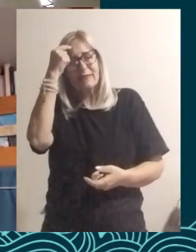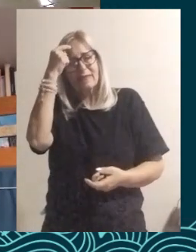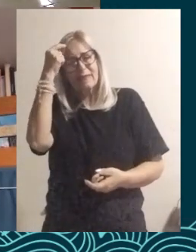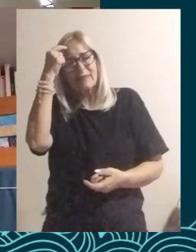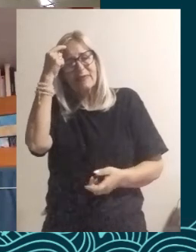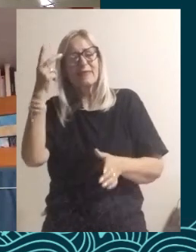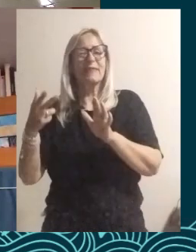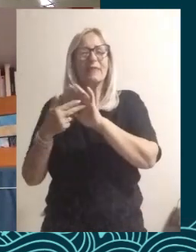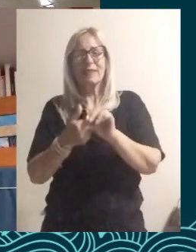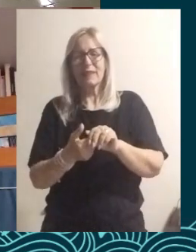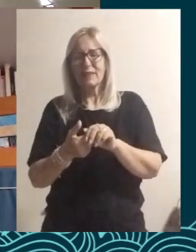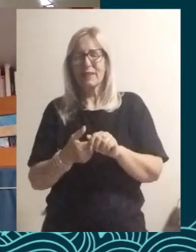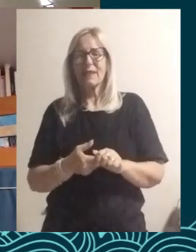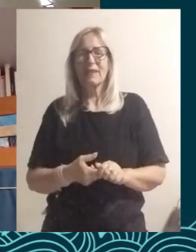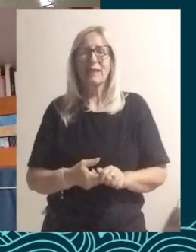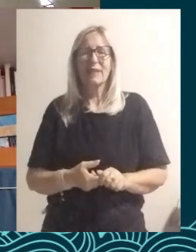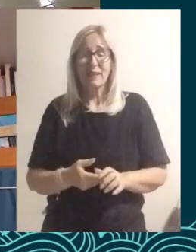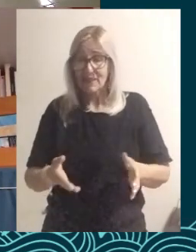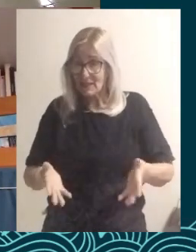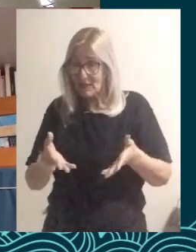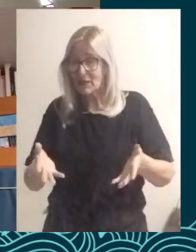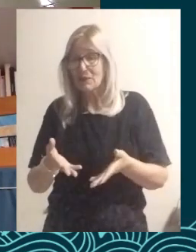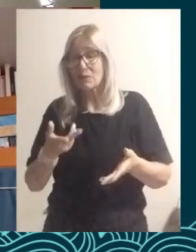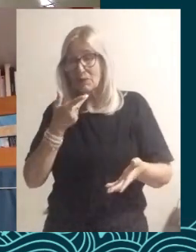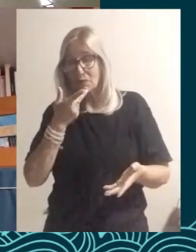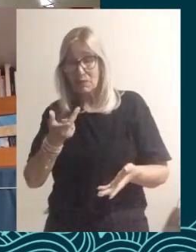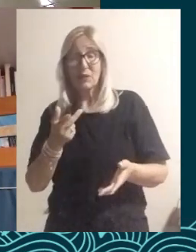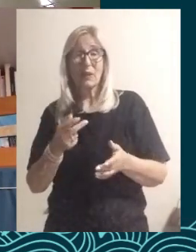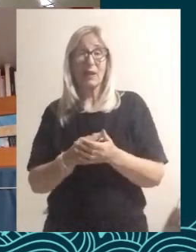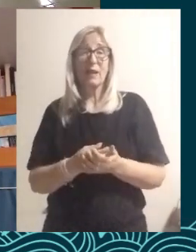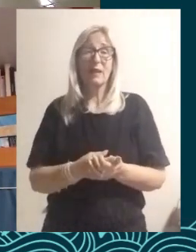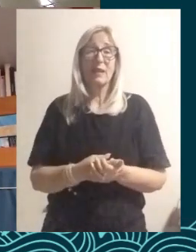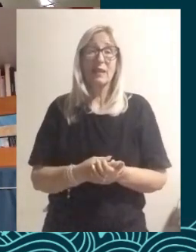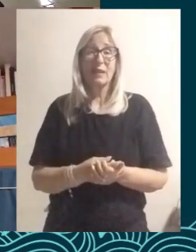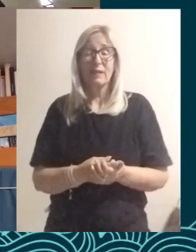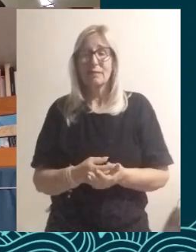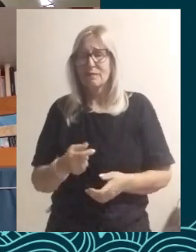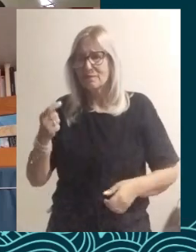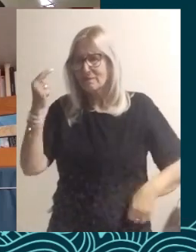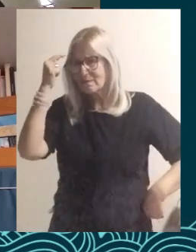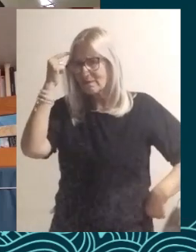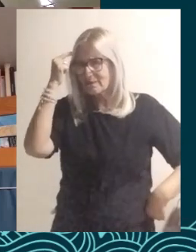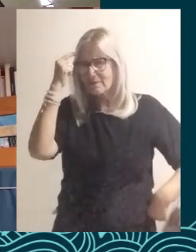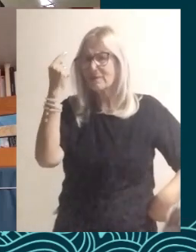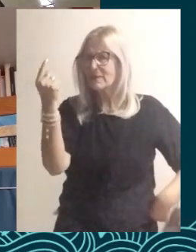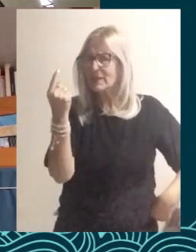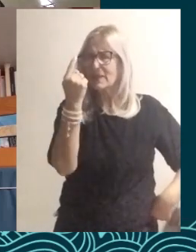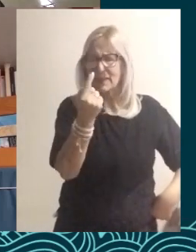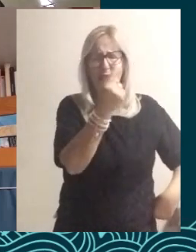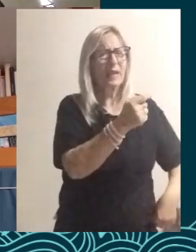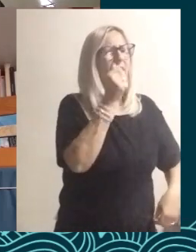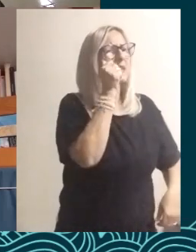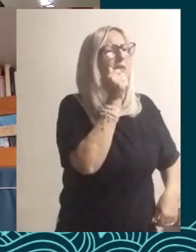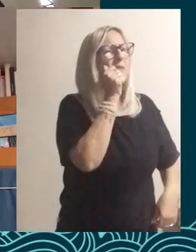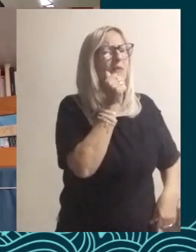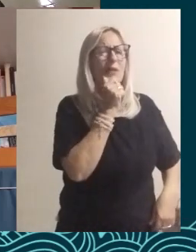né? Assim, essas reflexões todas, elas acabam sendo inspiradas e vão trazendo as